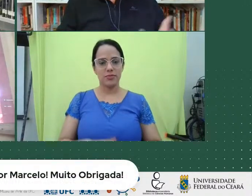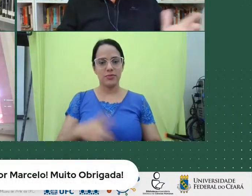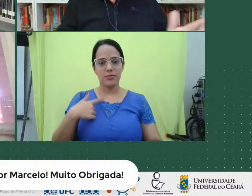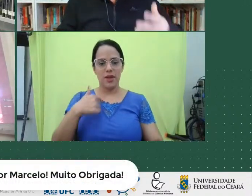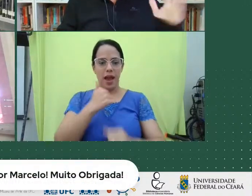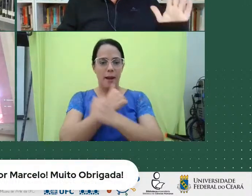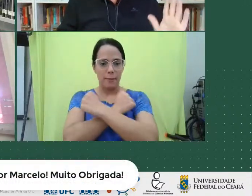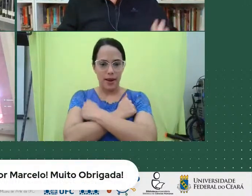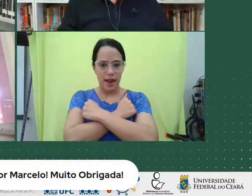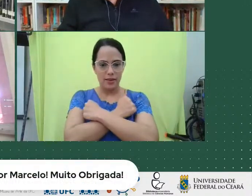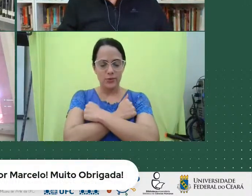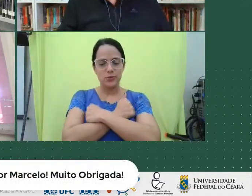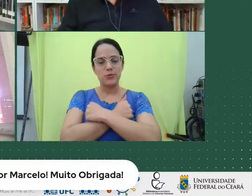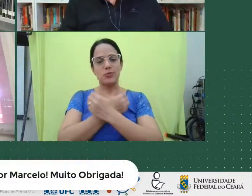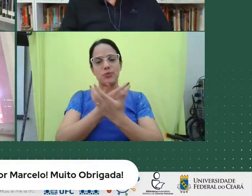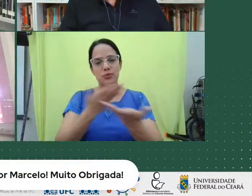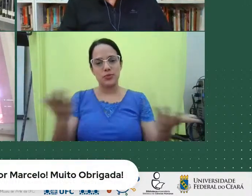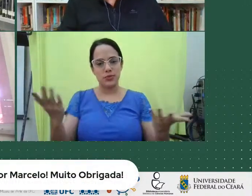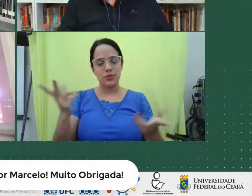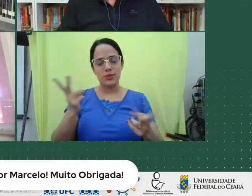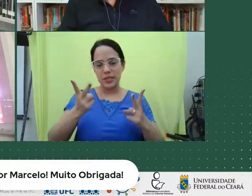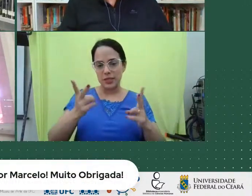e sempre que quiserem, estou aqui à disposição.